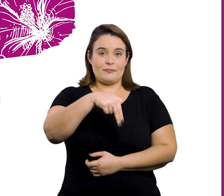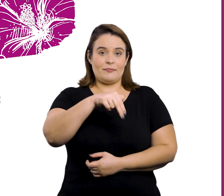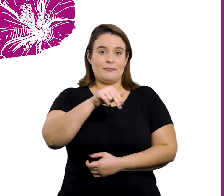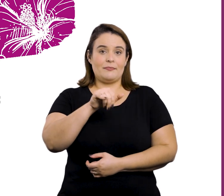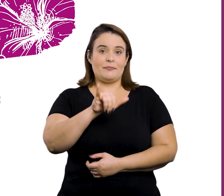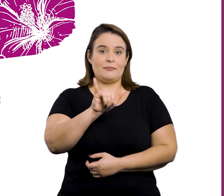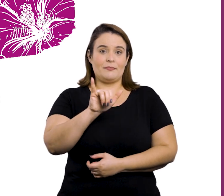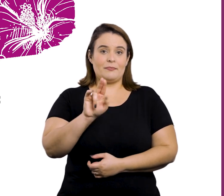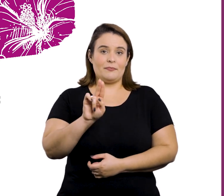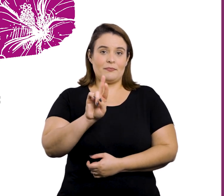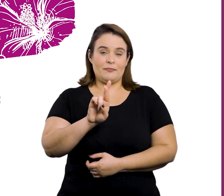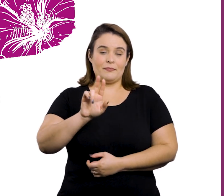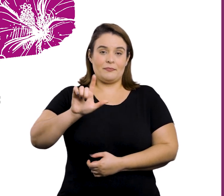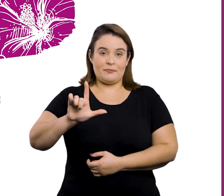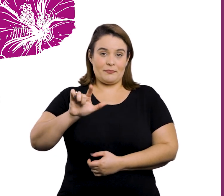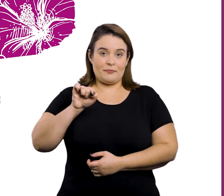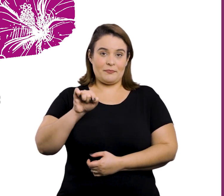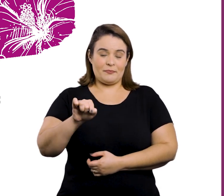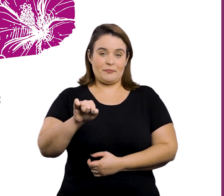em